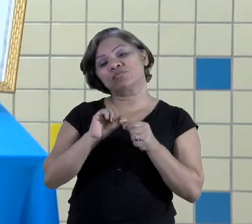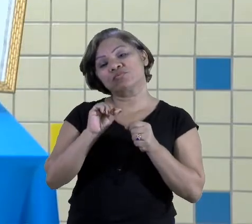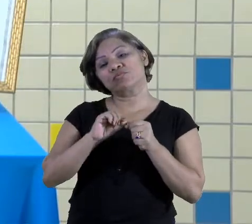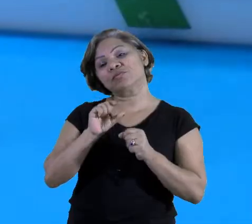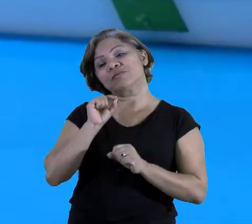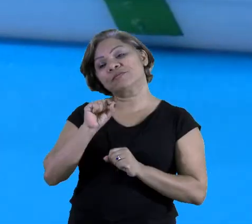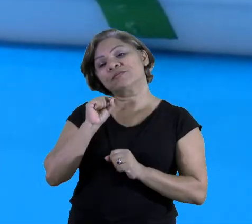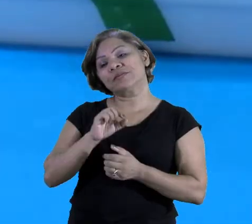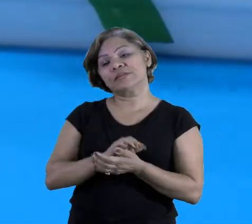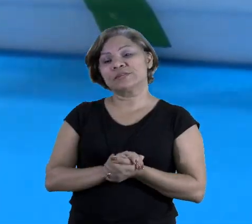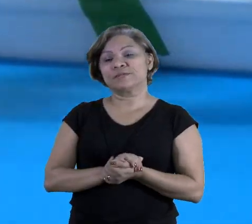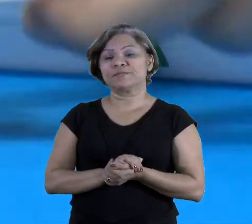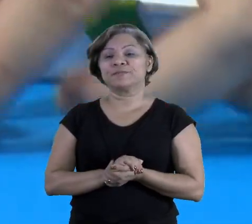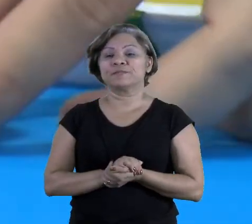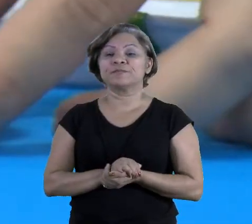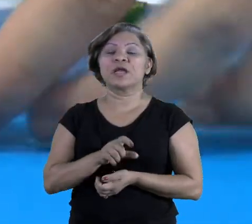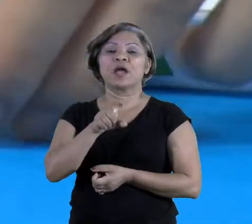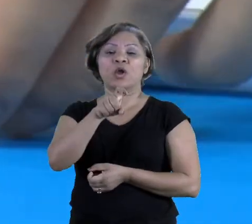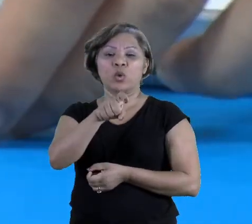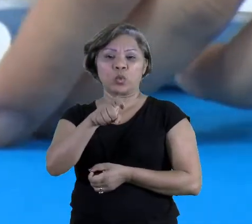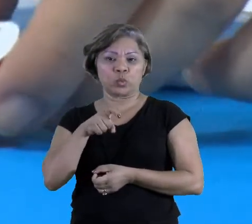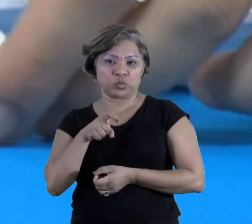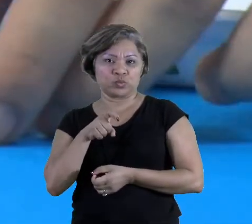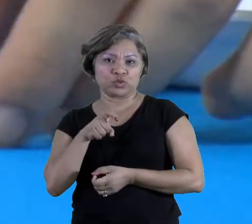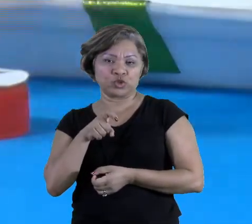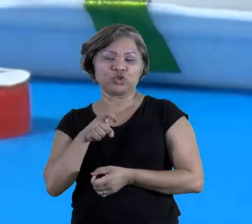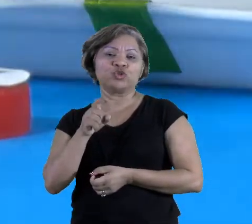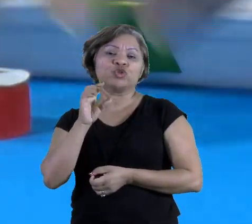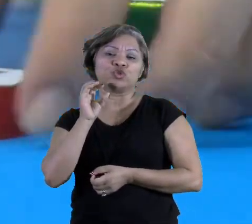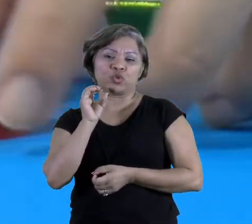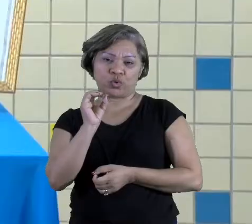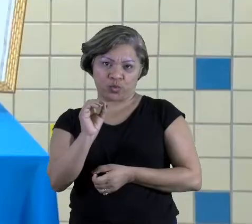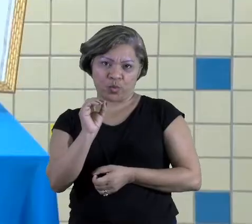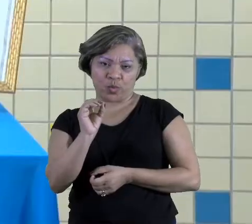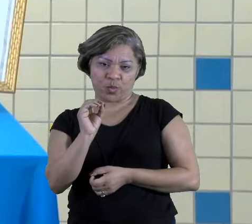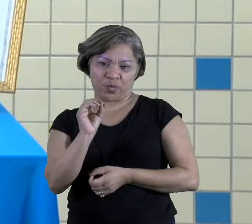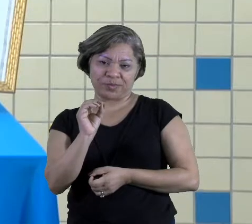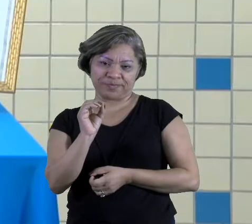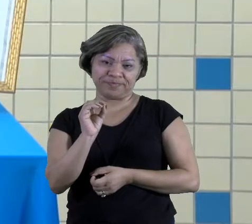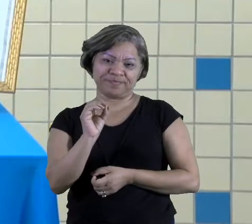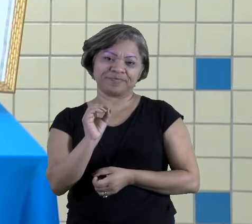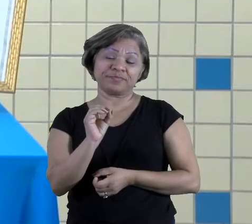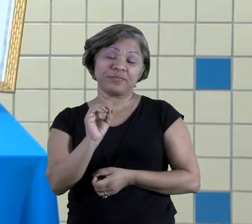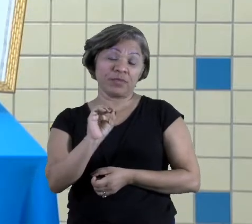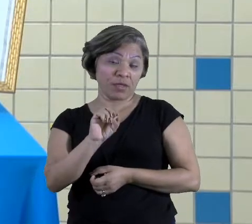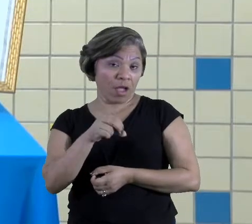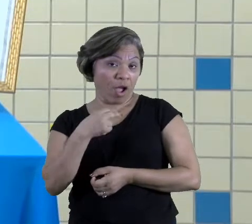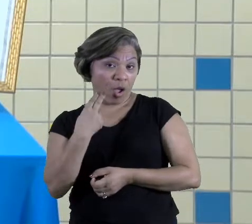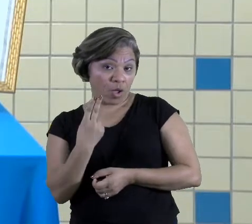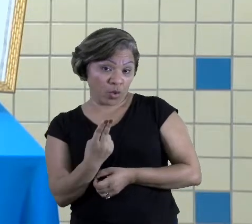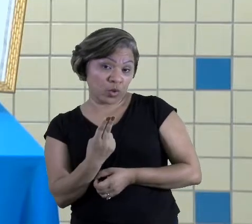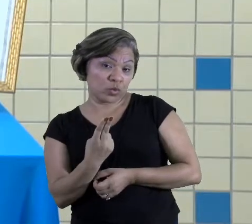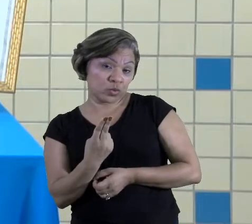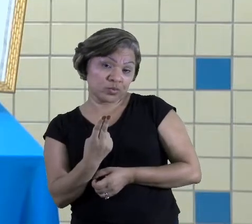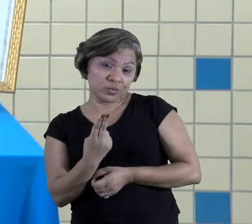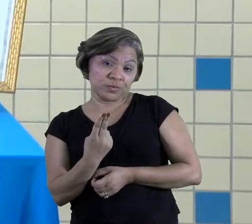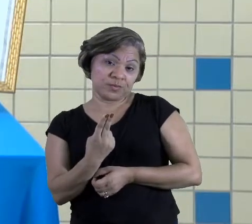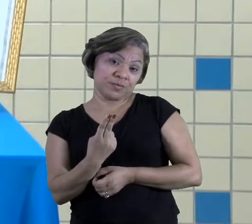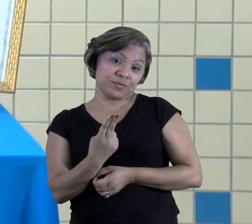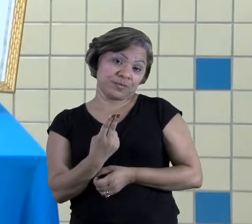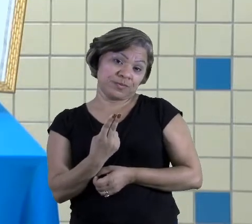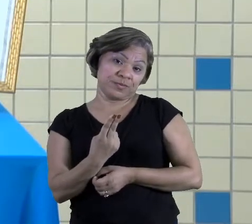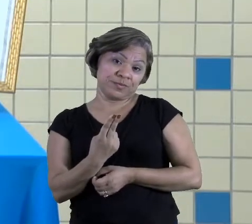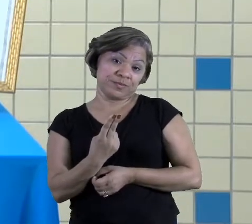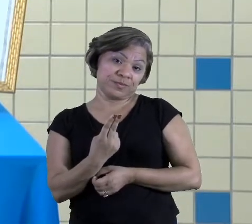com o X e o O, ou X e bolinha, ou então também podemos usar